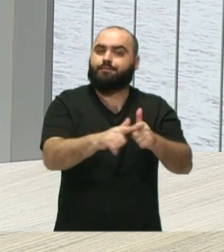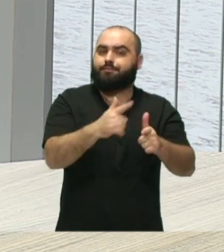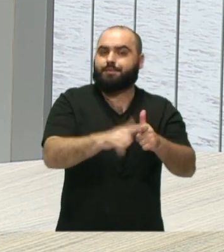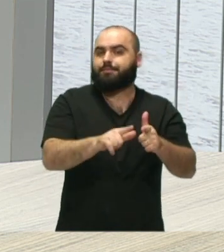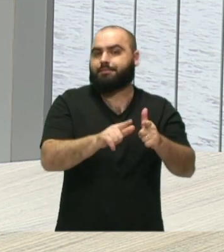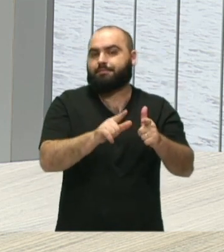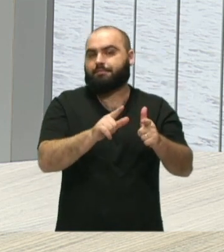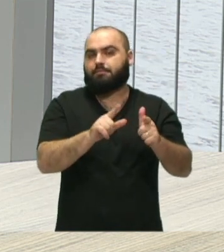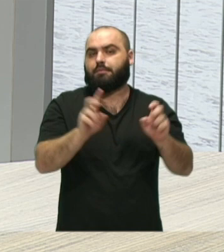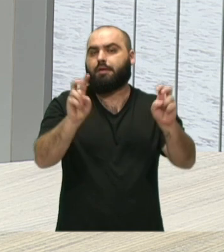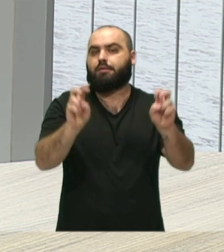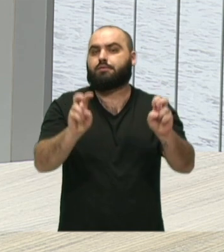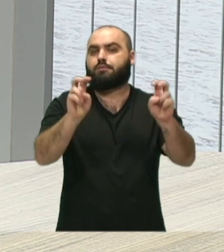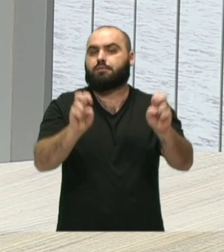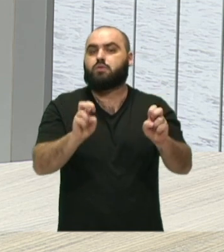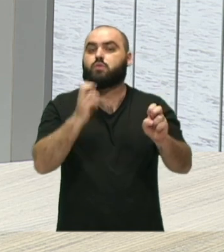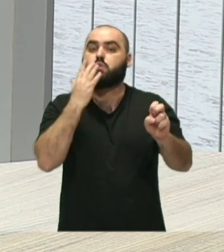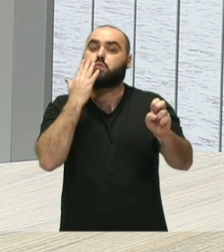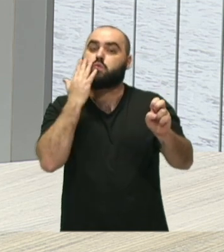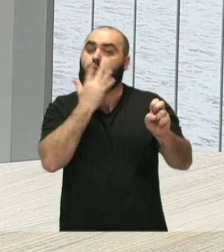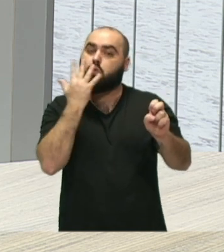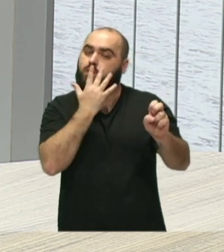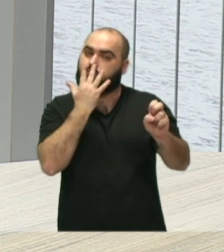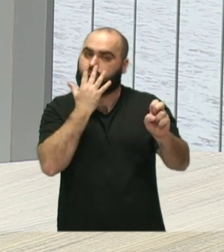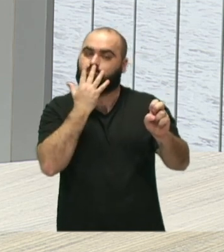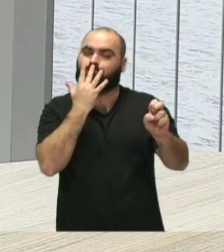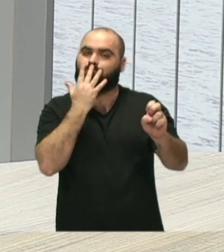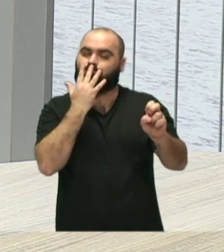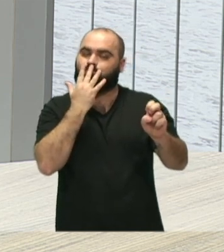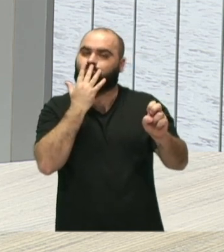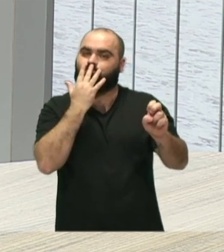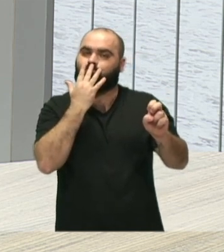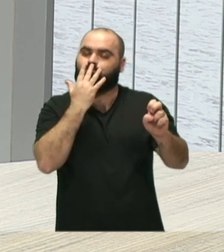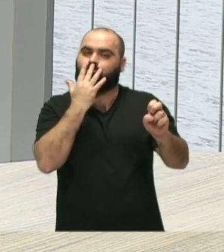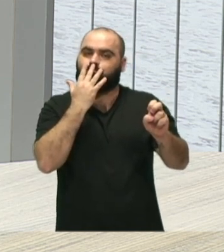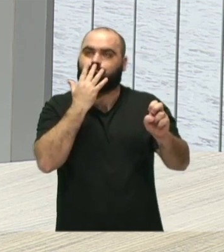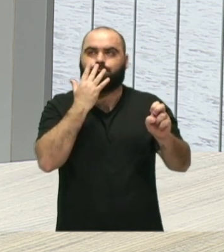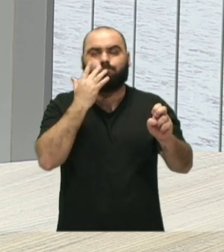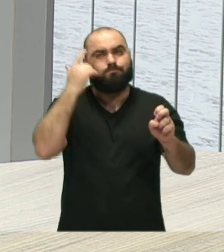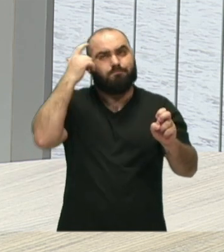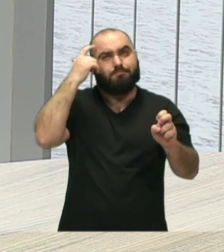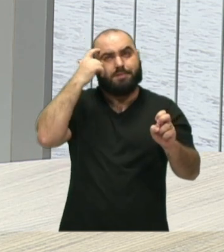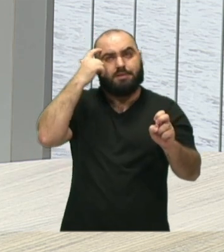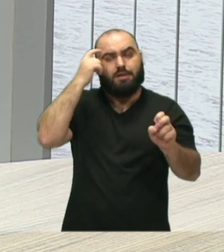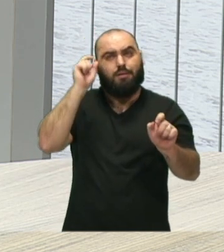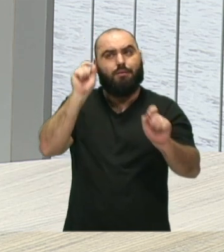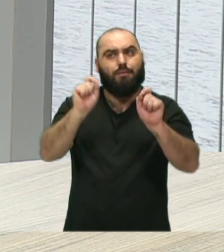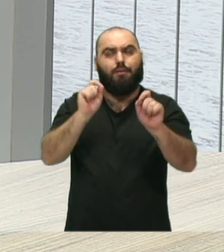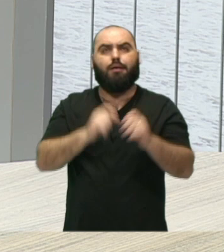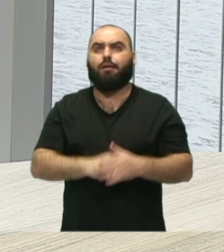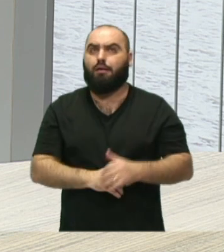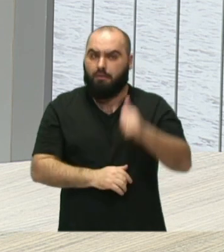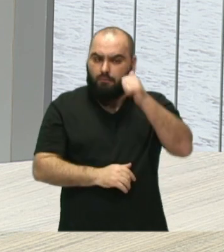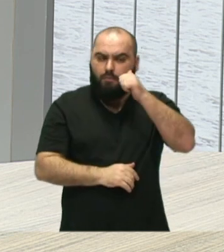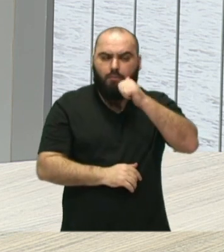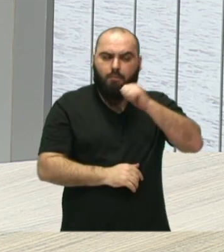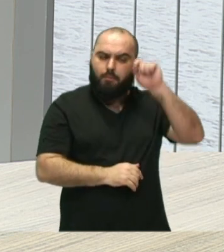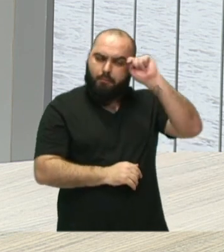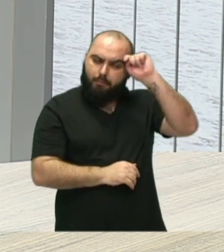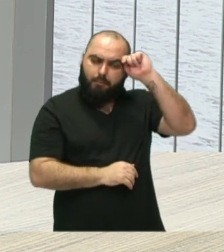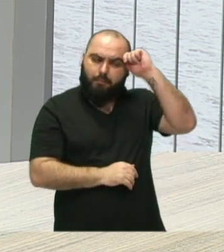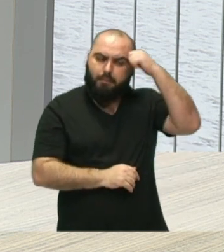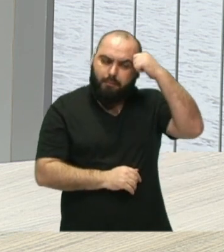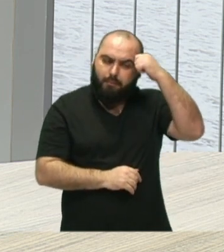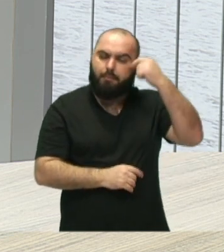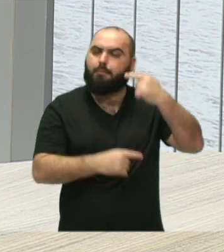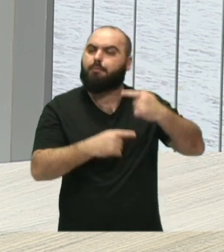com a questão da cor, a gente vai começar a imaginar que a mulher preta, por que o